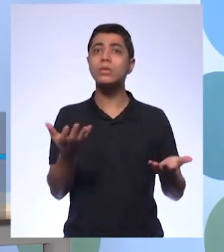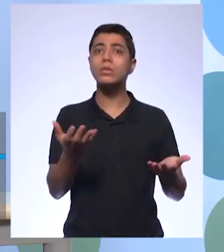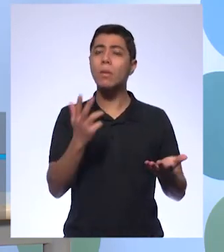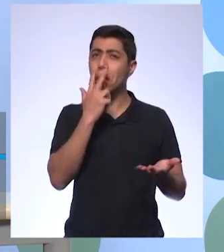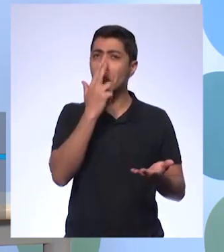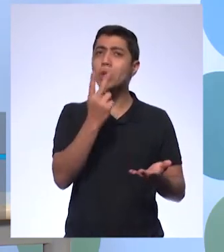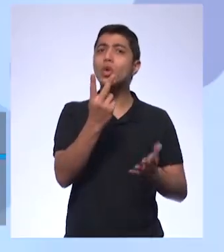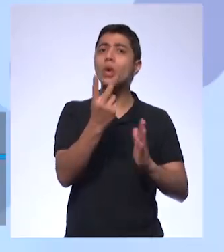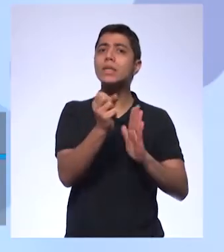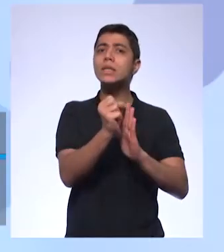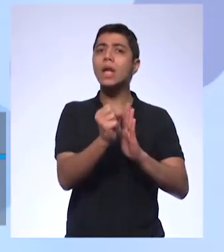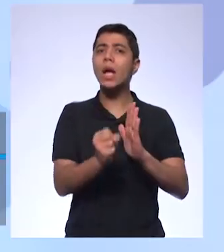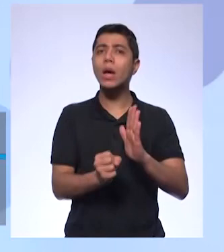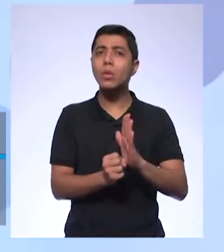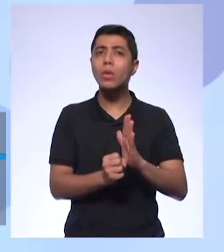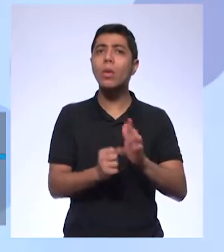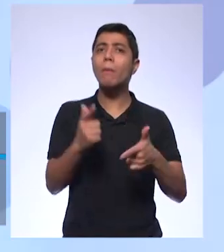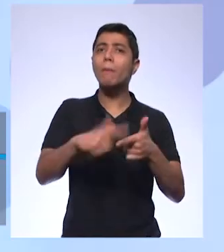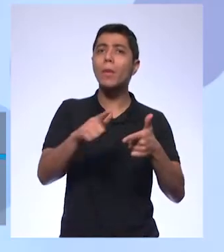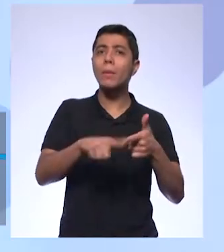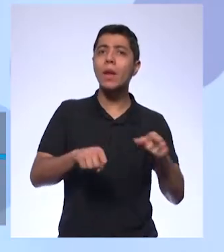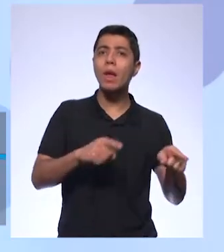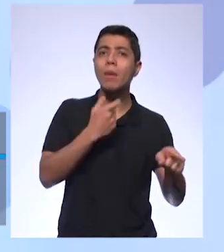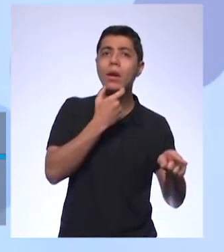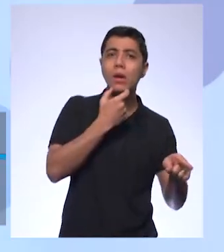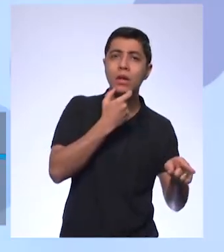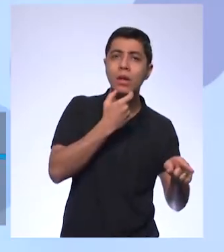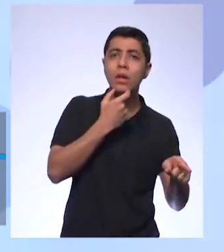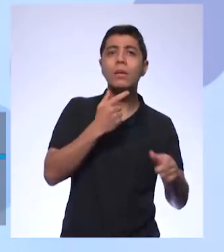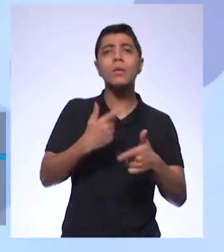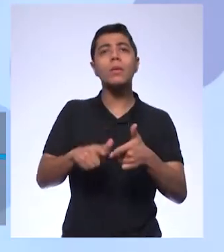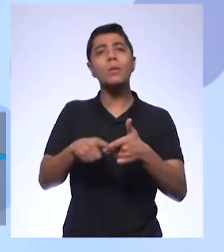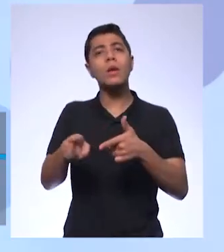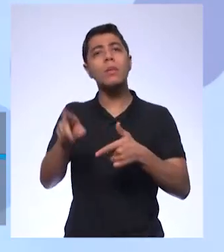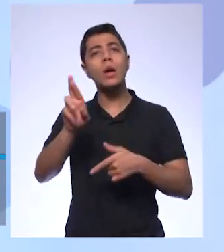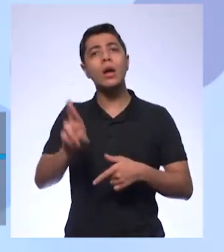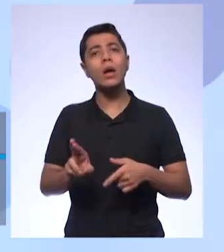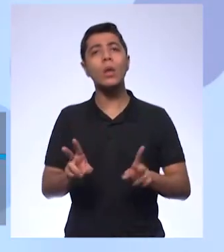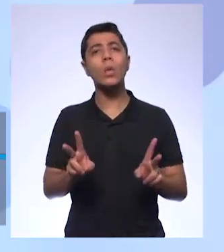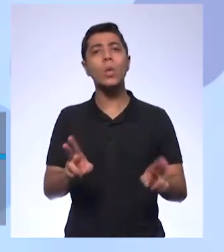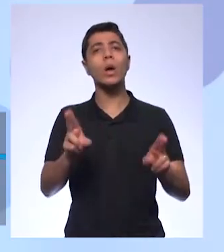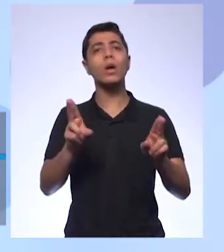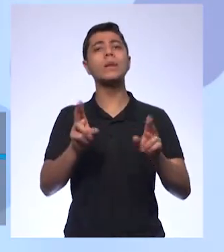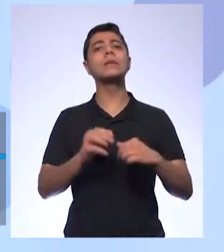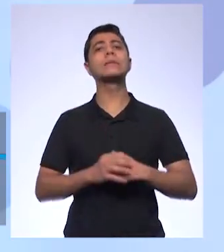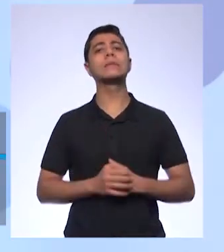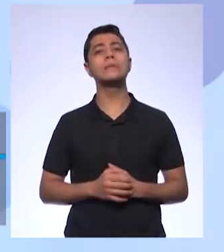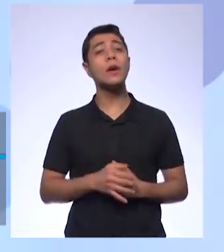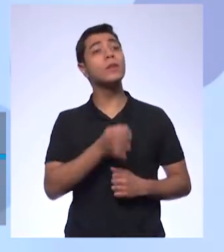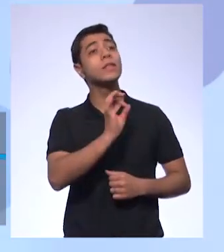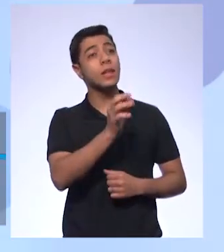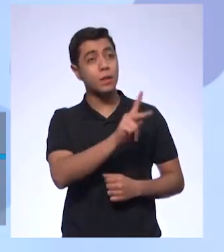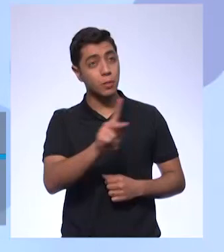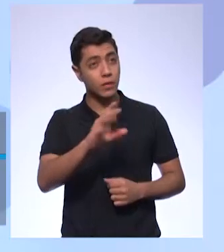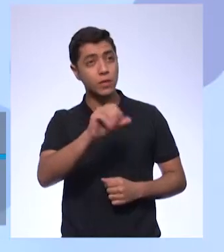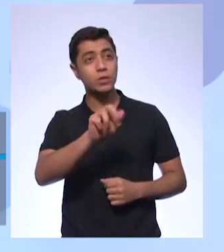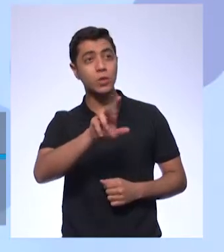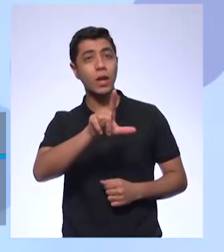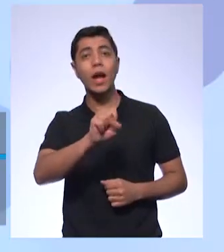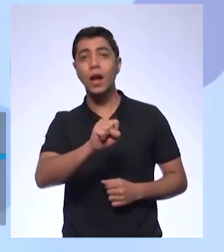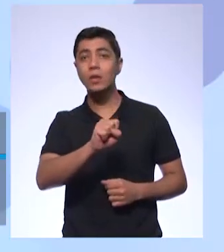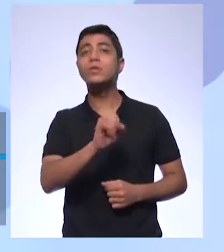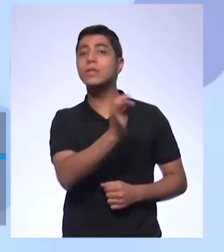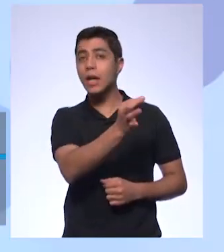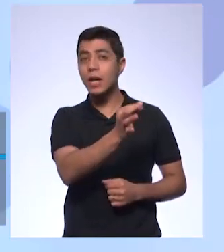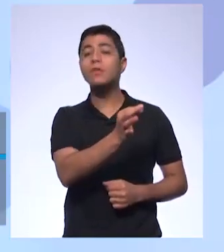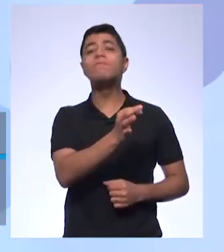fato. Perfeito, professor Carlos, é exatamente isso, né? Então foram dois momentos de reivindicação